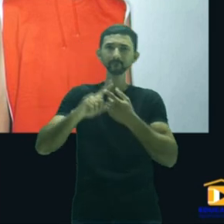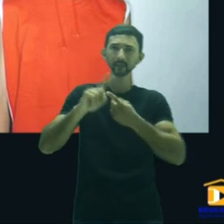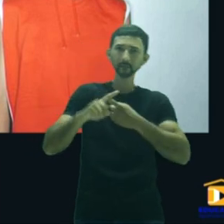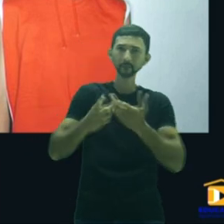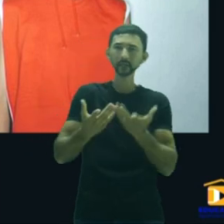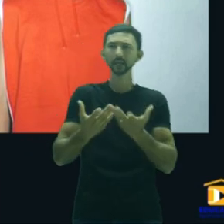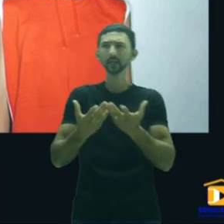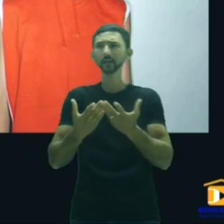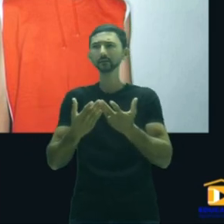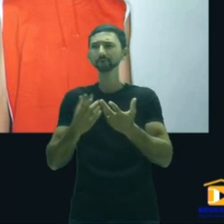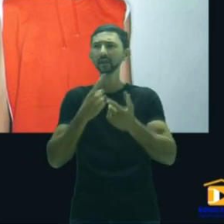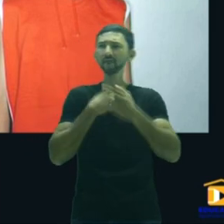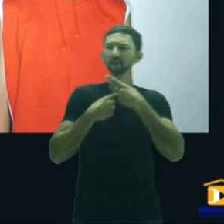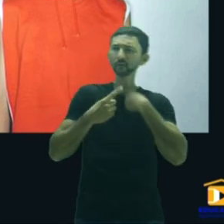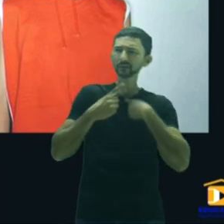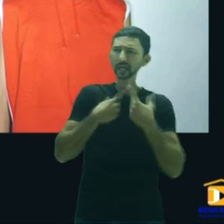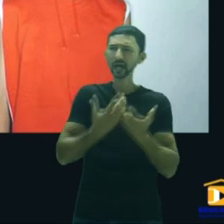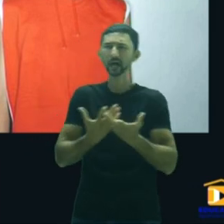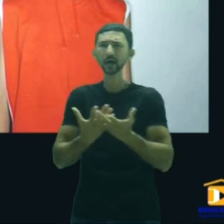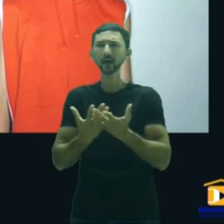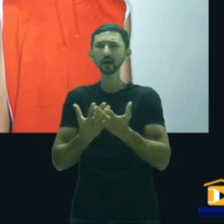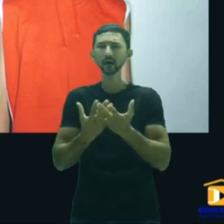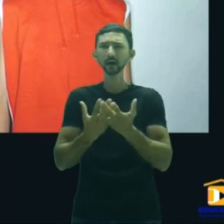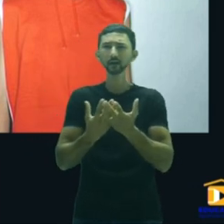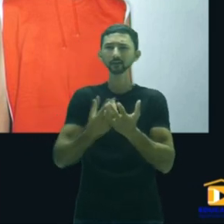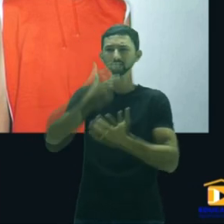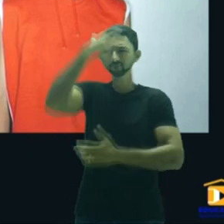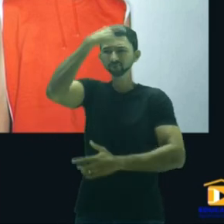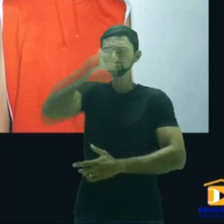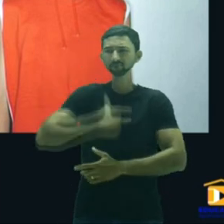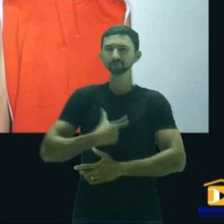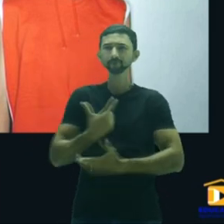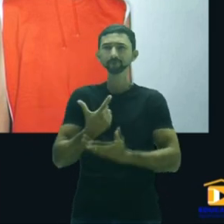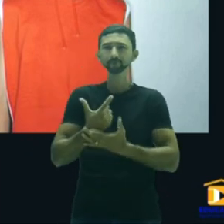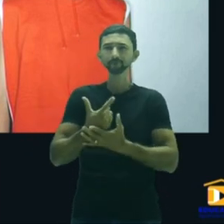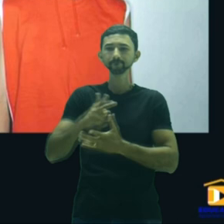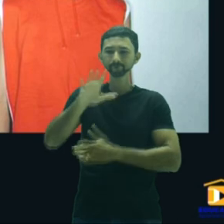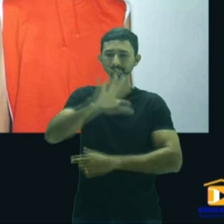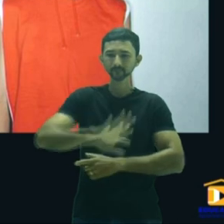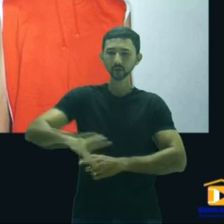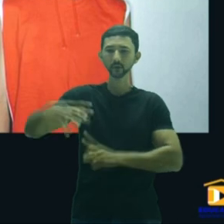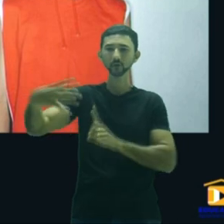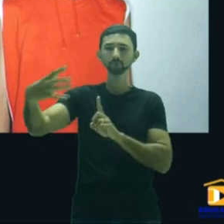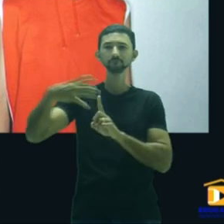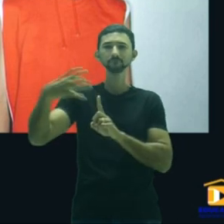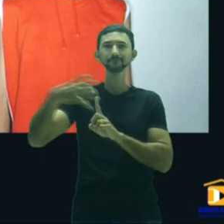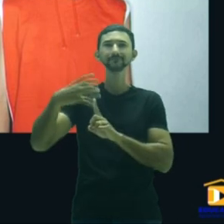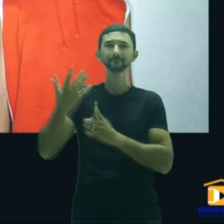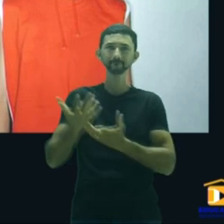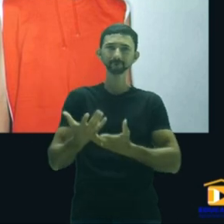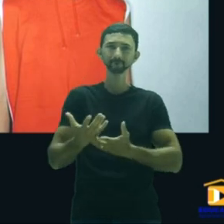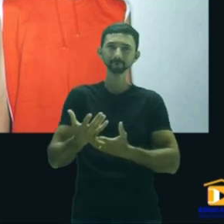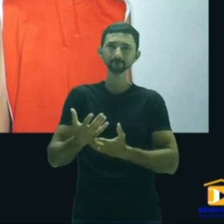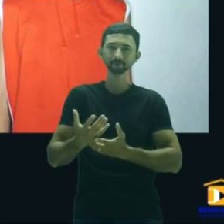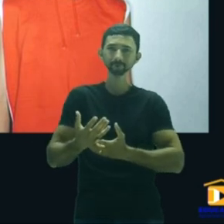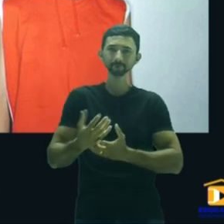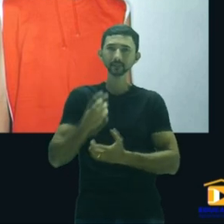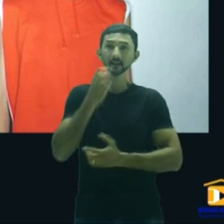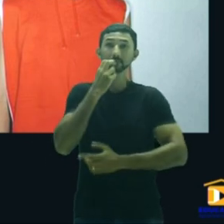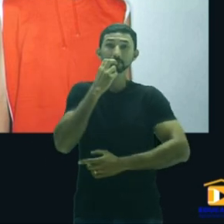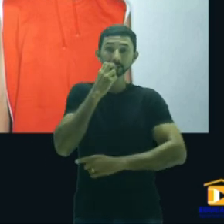de gostos, a questão de personalidade, o meio pode influenciar nessas mudanças, apesar de serem gêmeos o